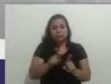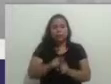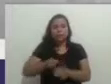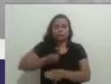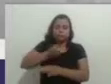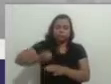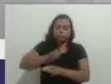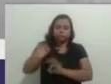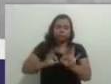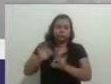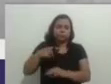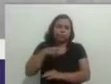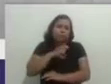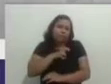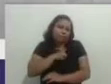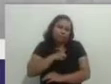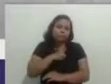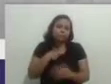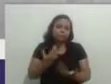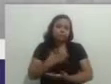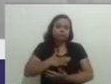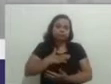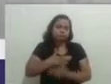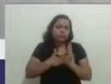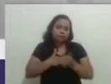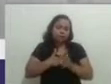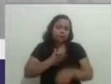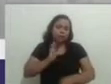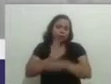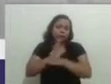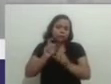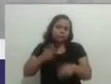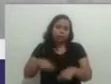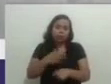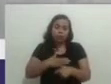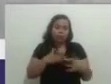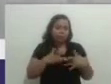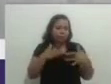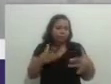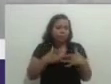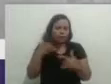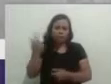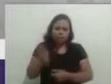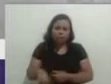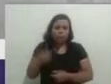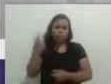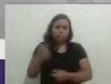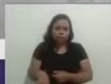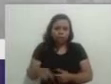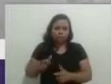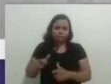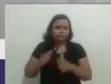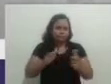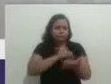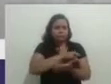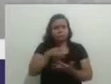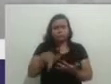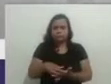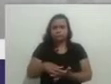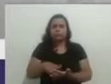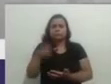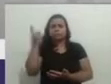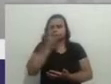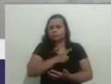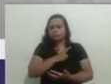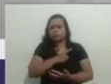cozinhar então é um prazer sempre poder ajudar eu gostaria de me voluntariar para mais lugares onde isso